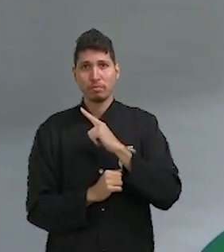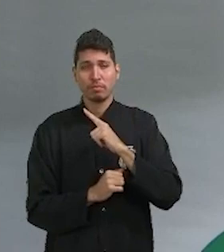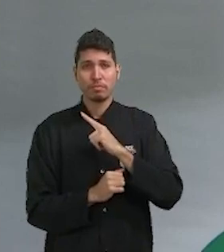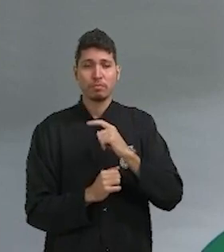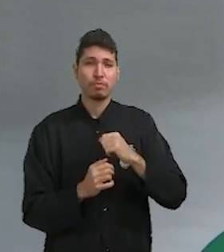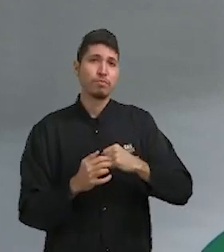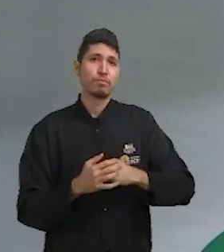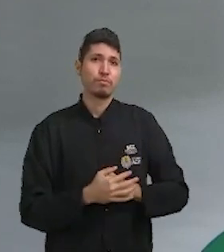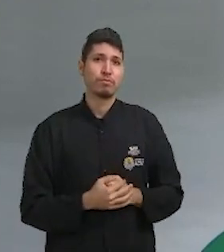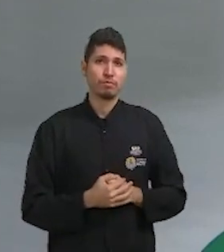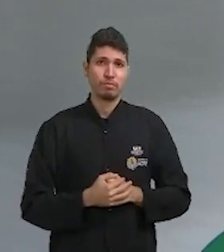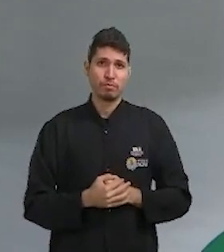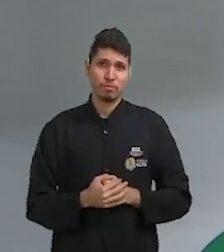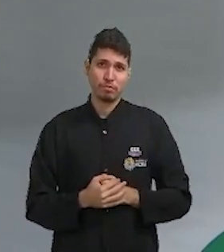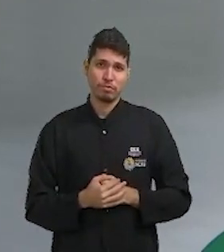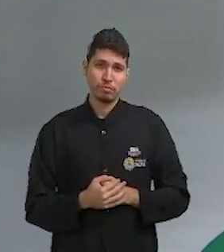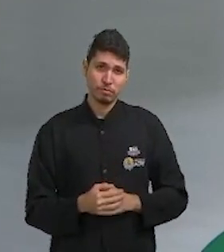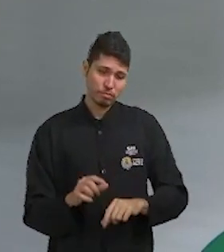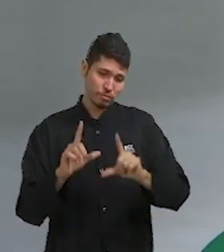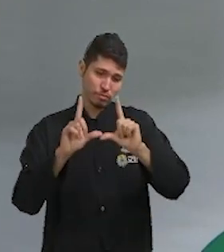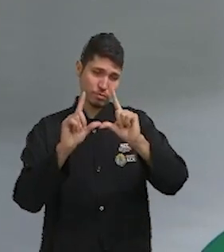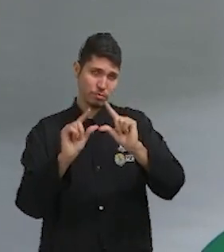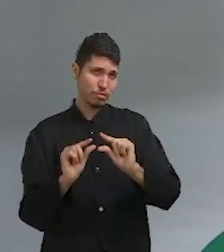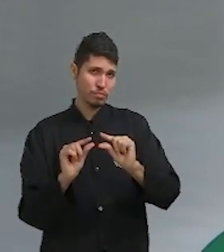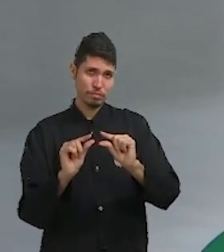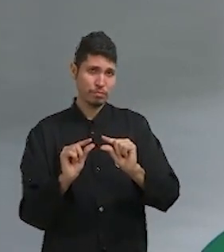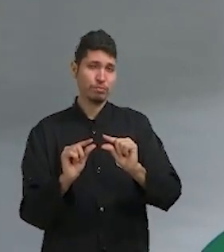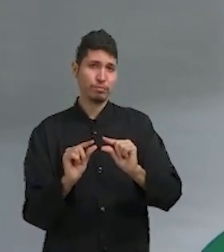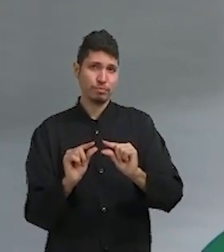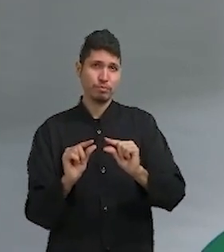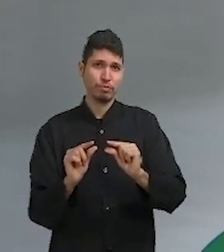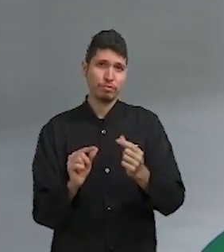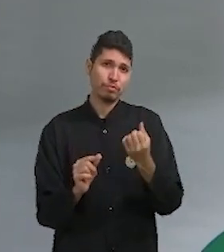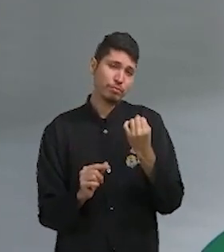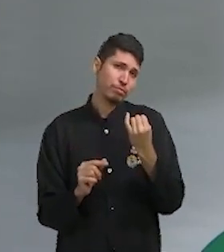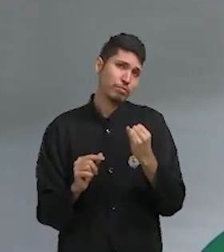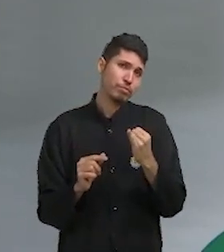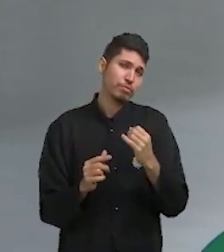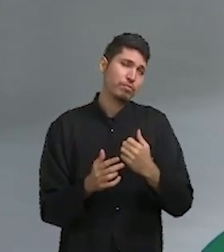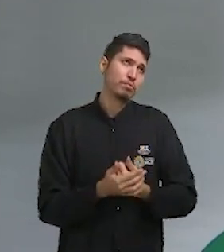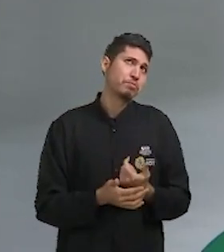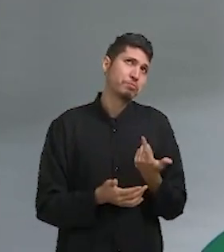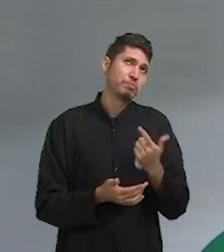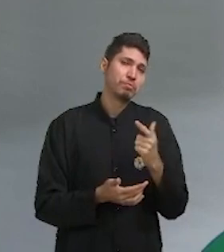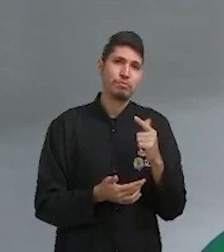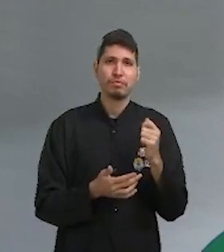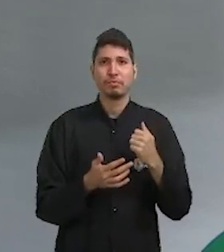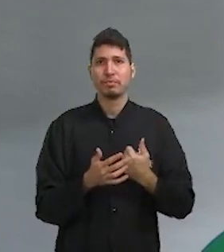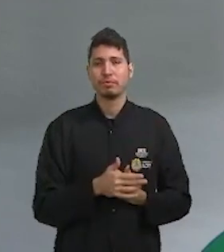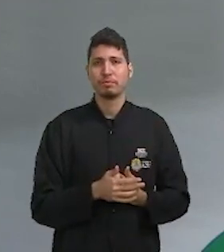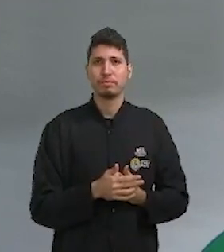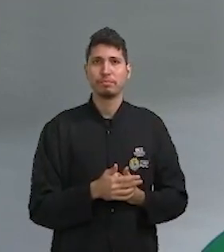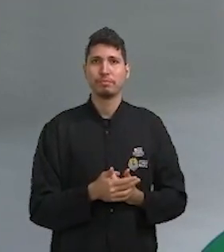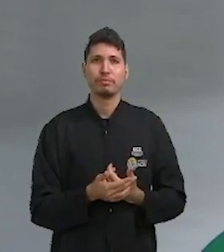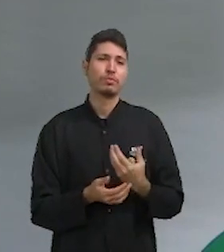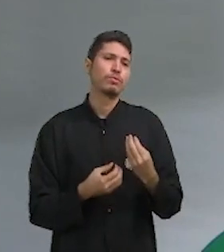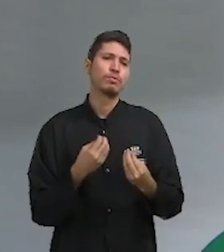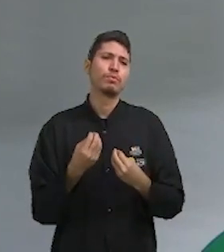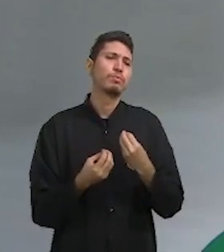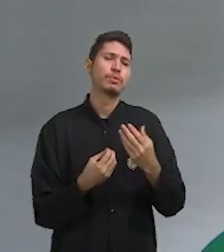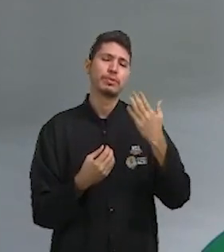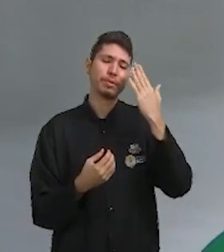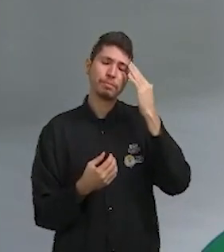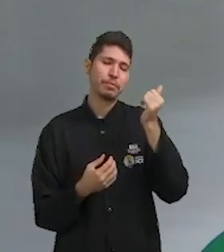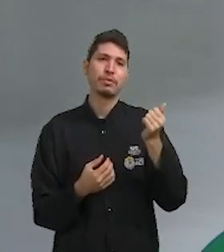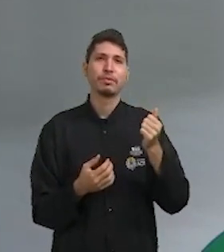valores de potencial de redução. Mas se ele não estivesse me falando, está acontecendo redução, como é que eu iria